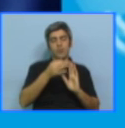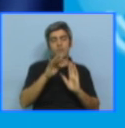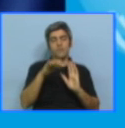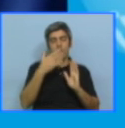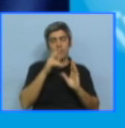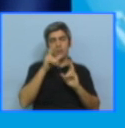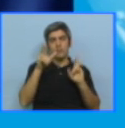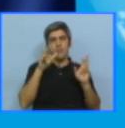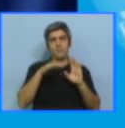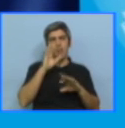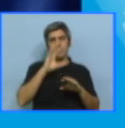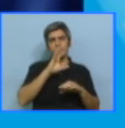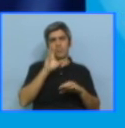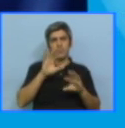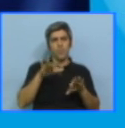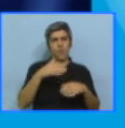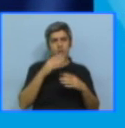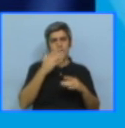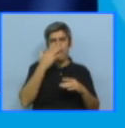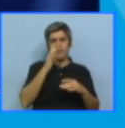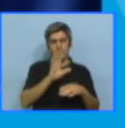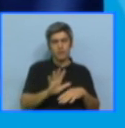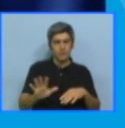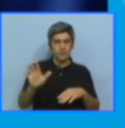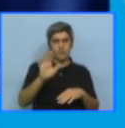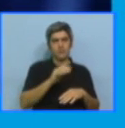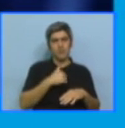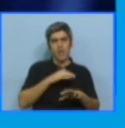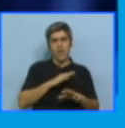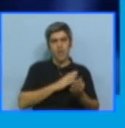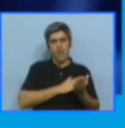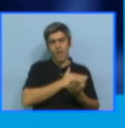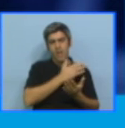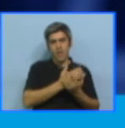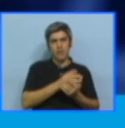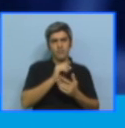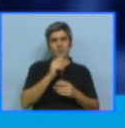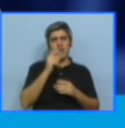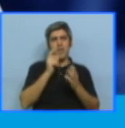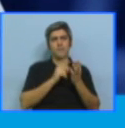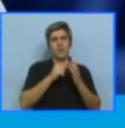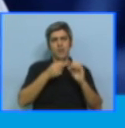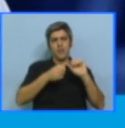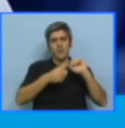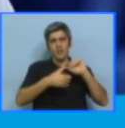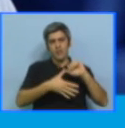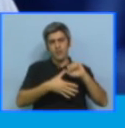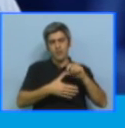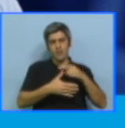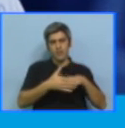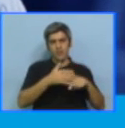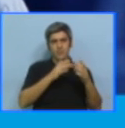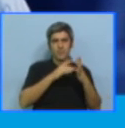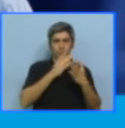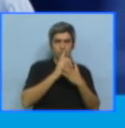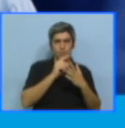puderam ir para praticamente todos os países da África, onde nós estamos, e também na América Latina alargaram-se a outros países para além do